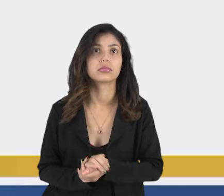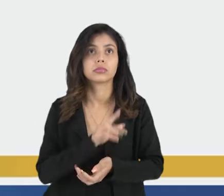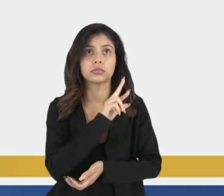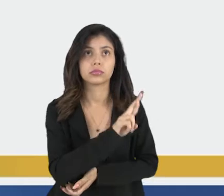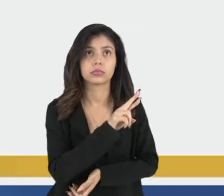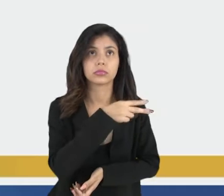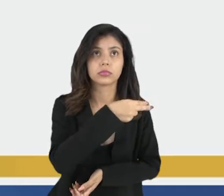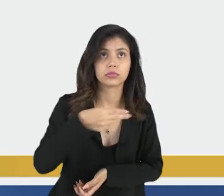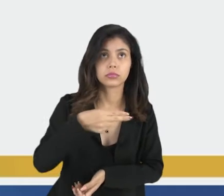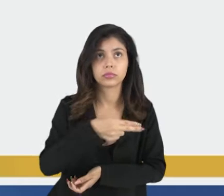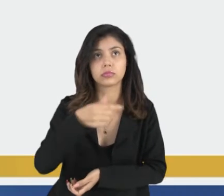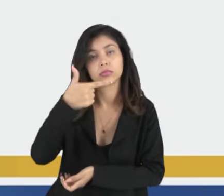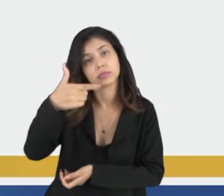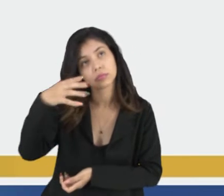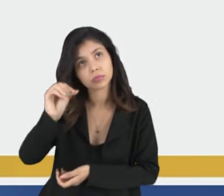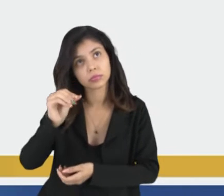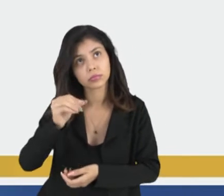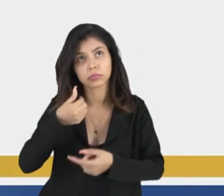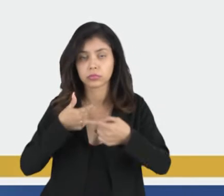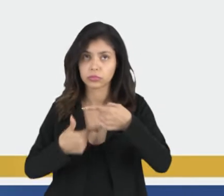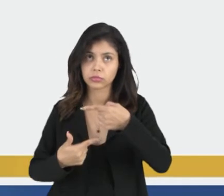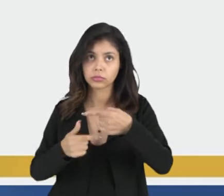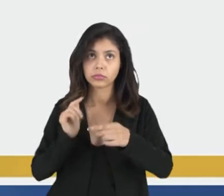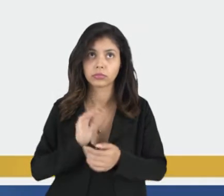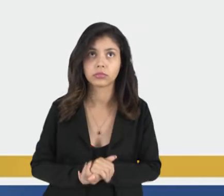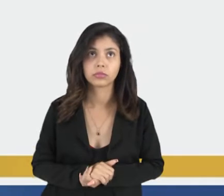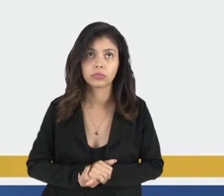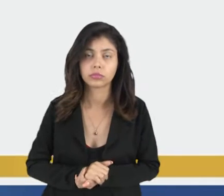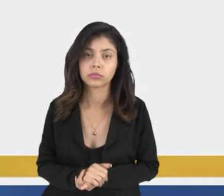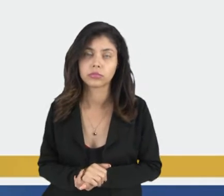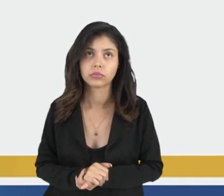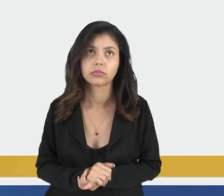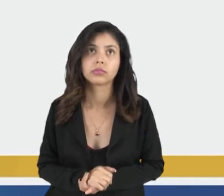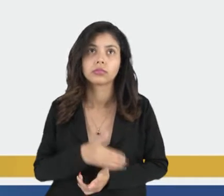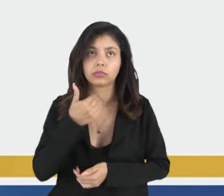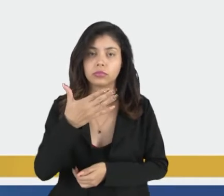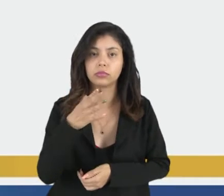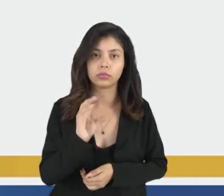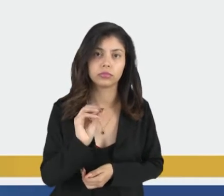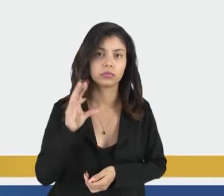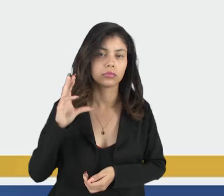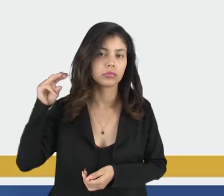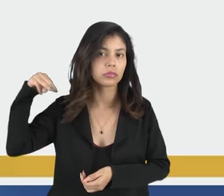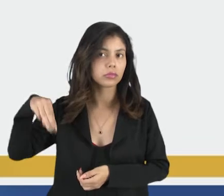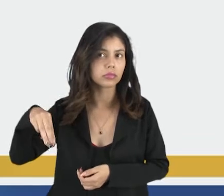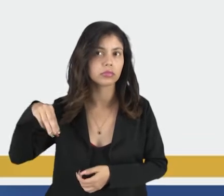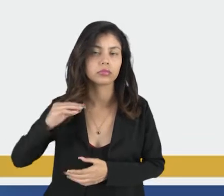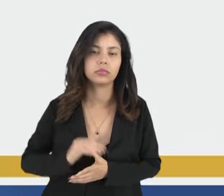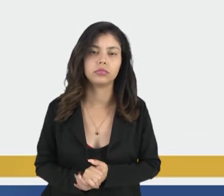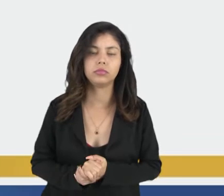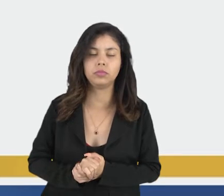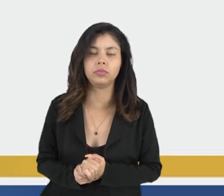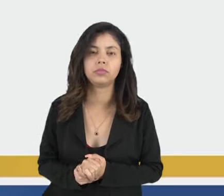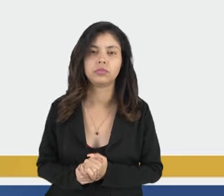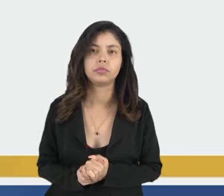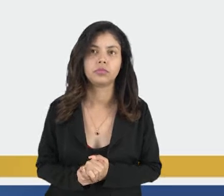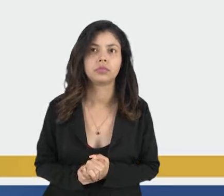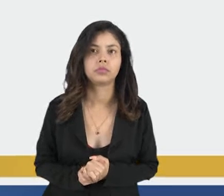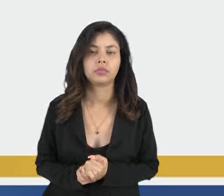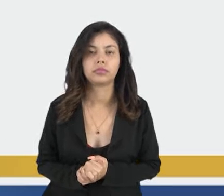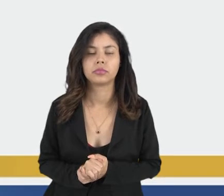ficar 2R igual a 20, isola o R, ficando R igual a 20 dividido para